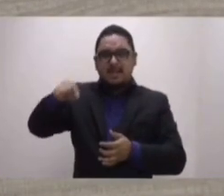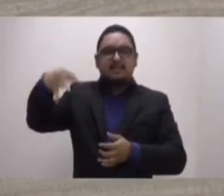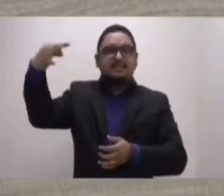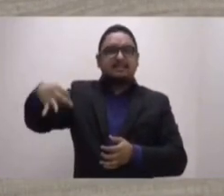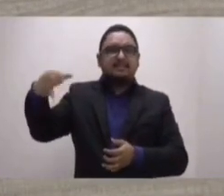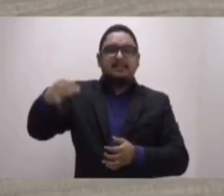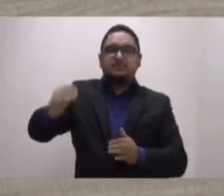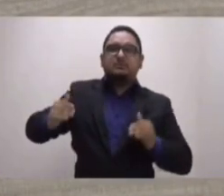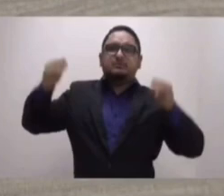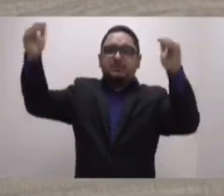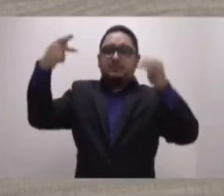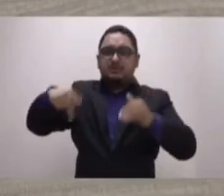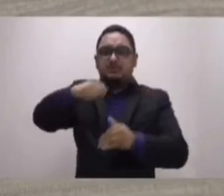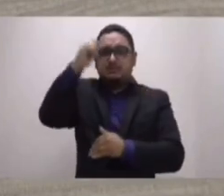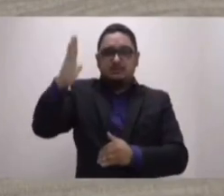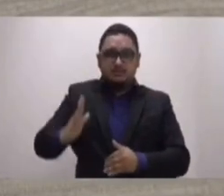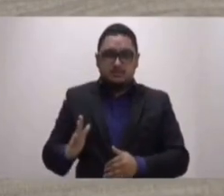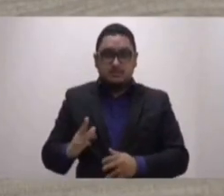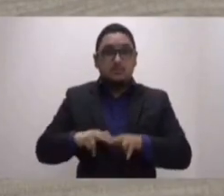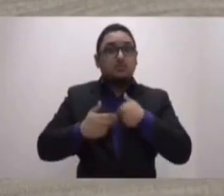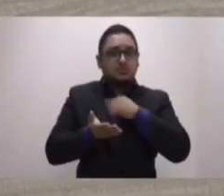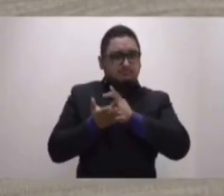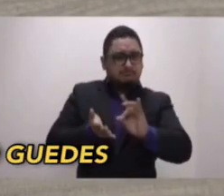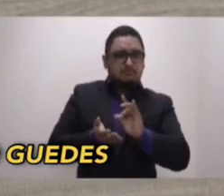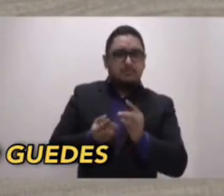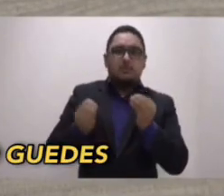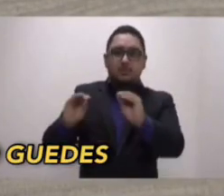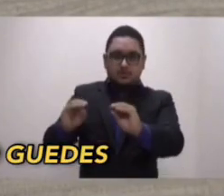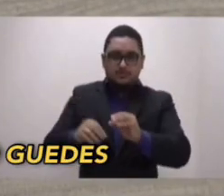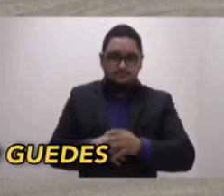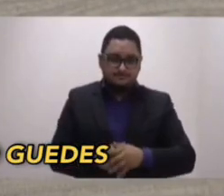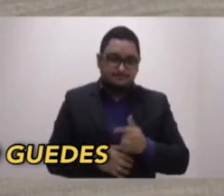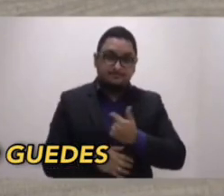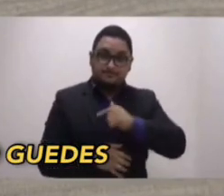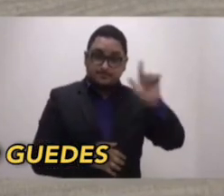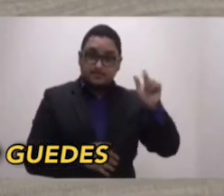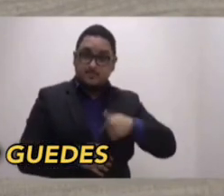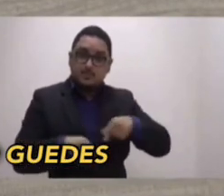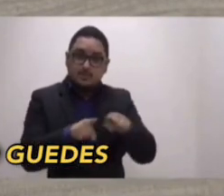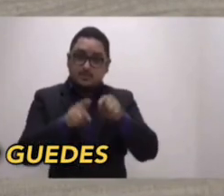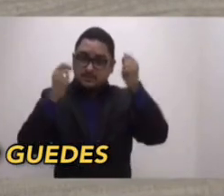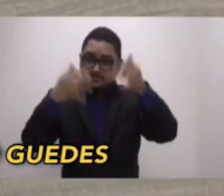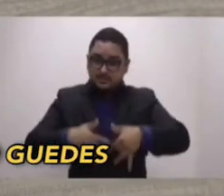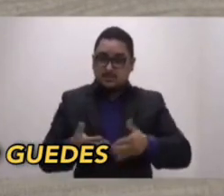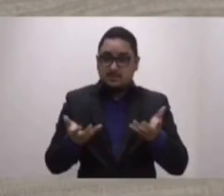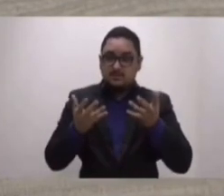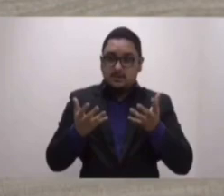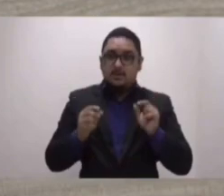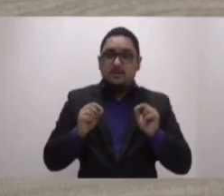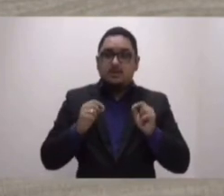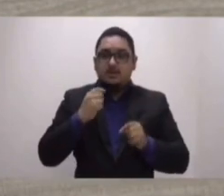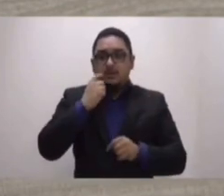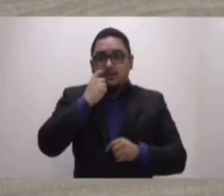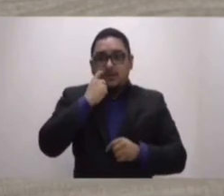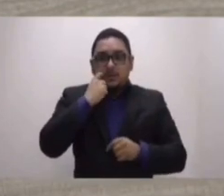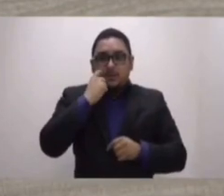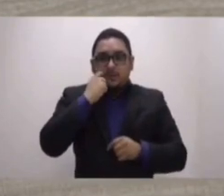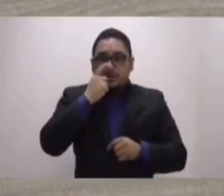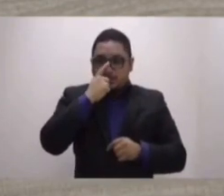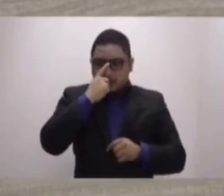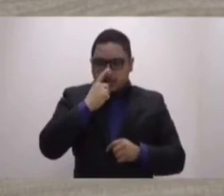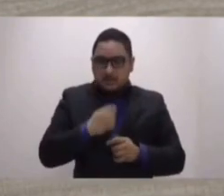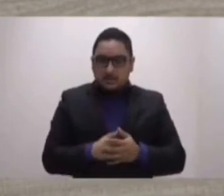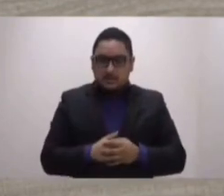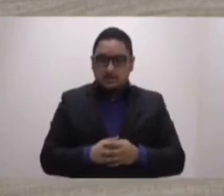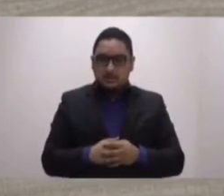do Brasil a dona de tudo então fica aqui meu repúdio outra situação gostaria aqui Vereador Rodrigo Guedes de falar sobre